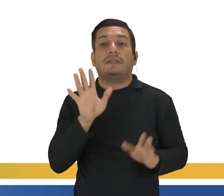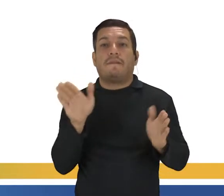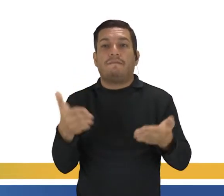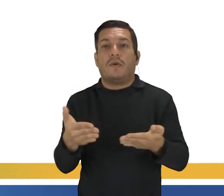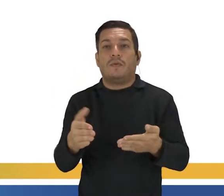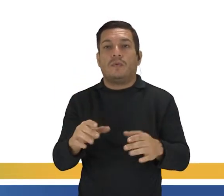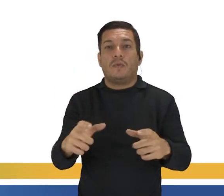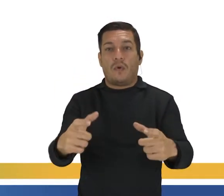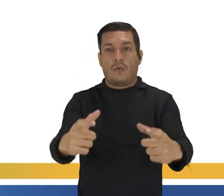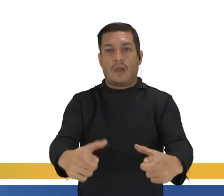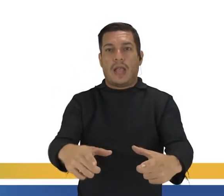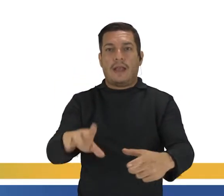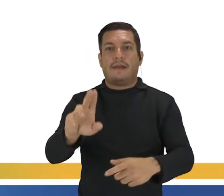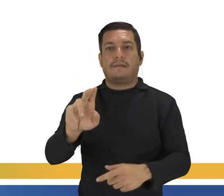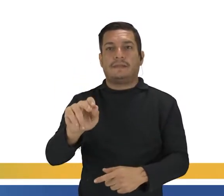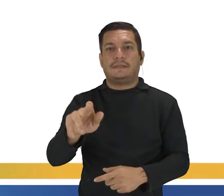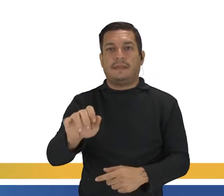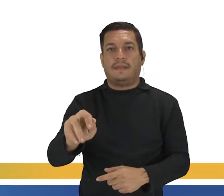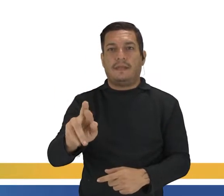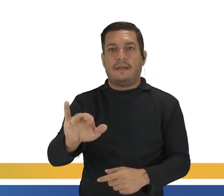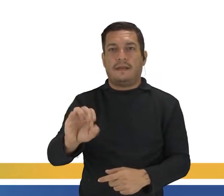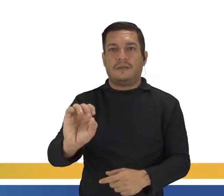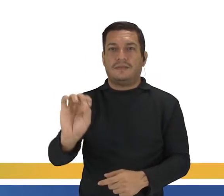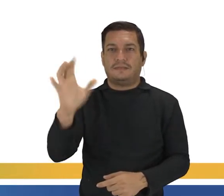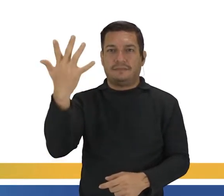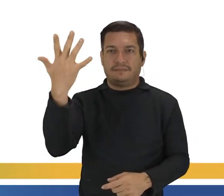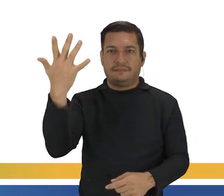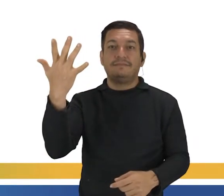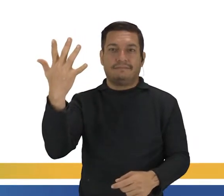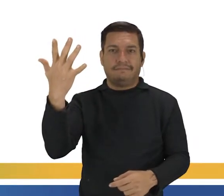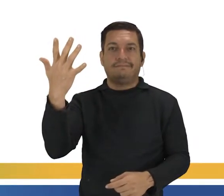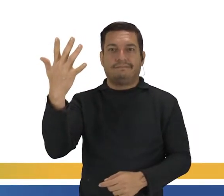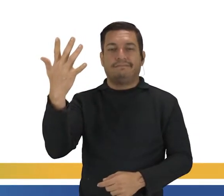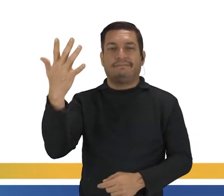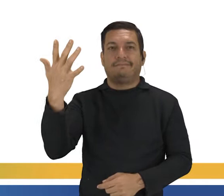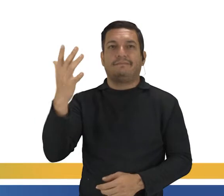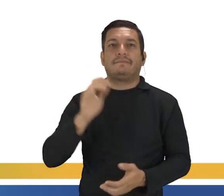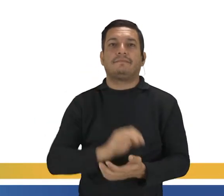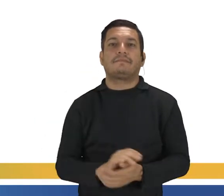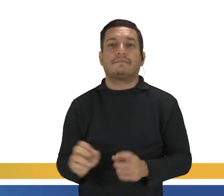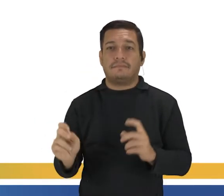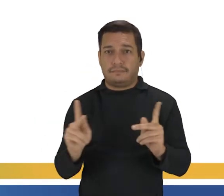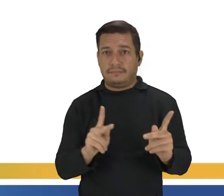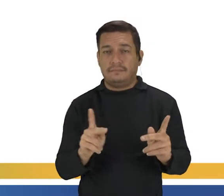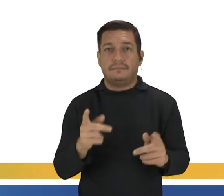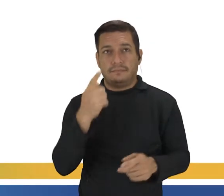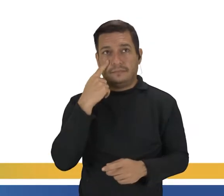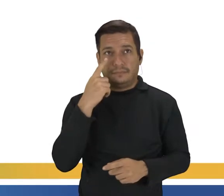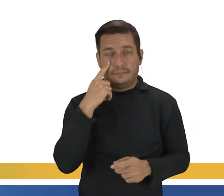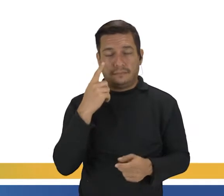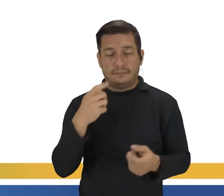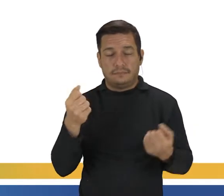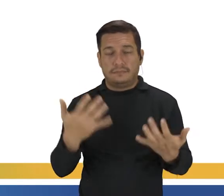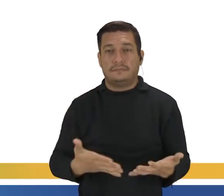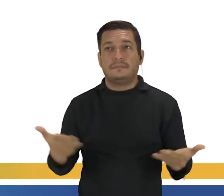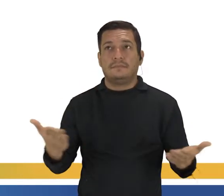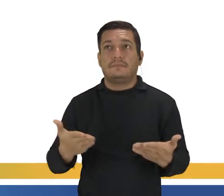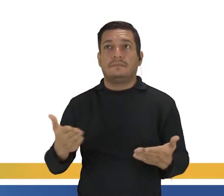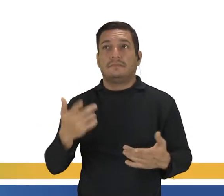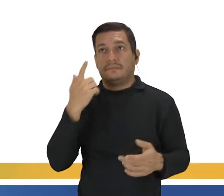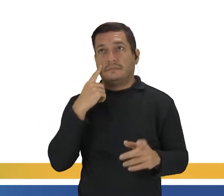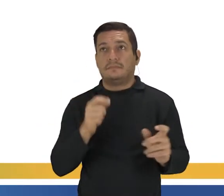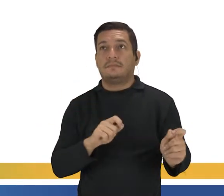e ênfase à cena, ao que estava acontecendo naquele momento, ok? Vamos falar agora,